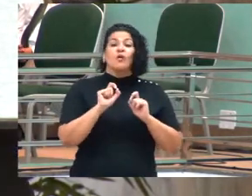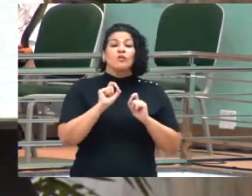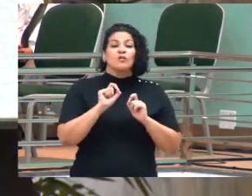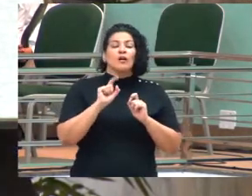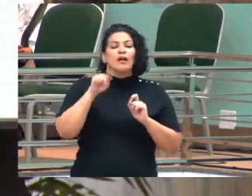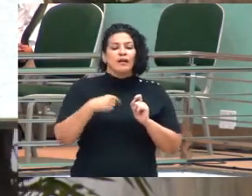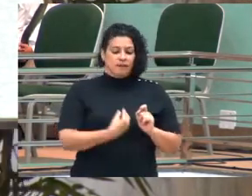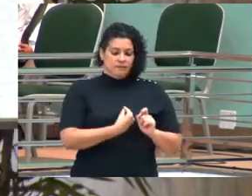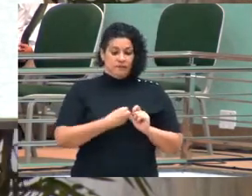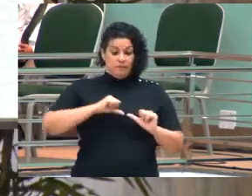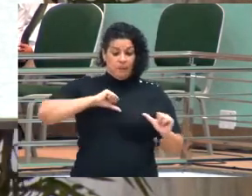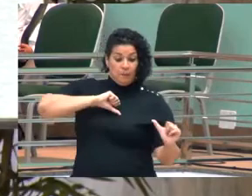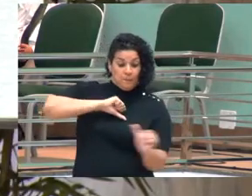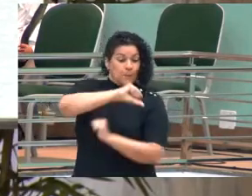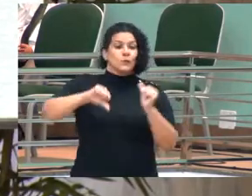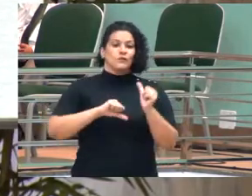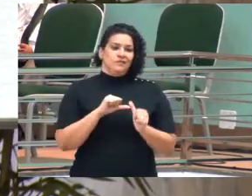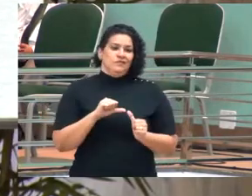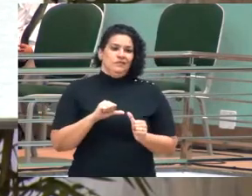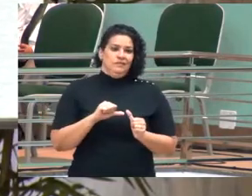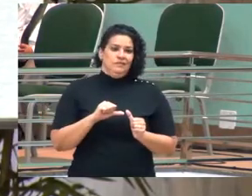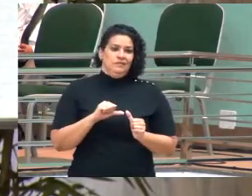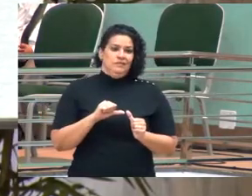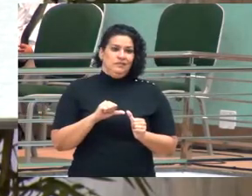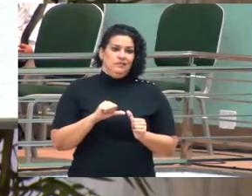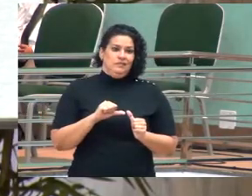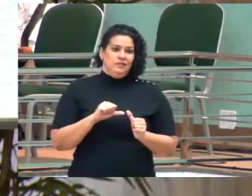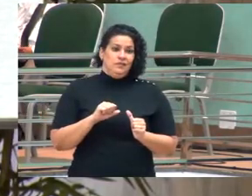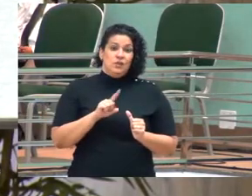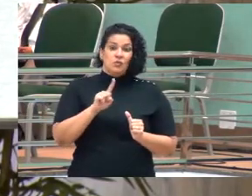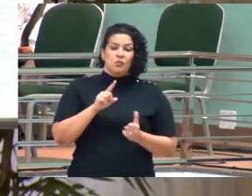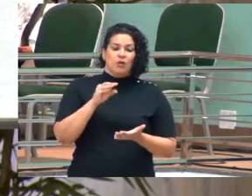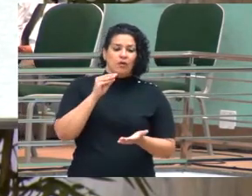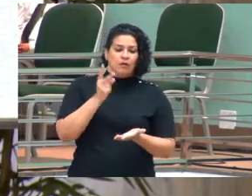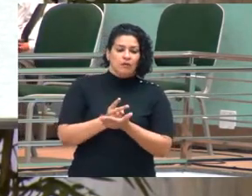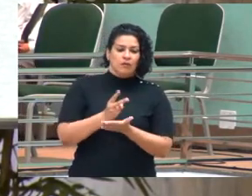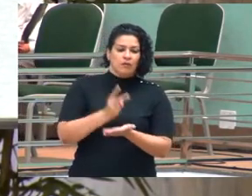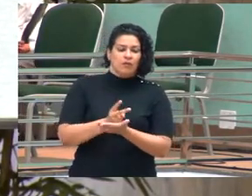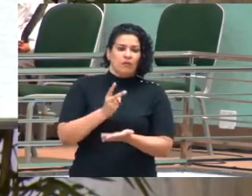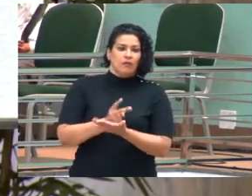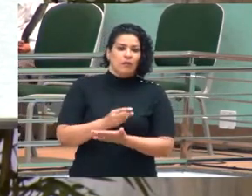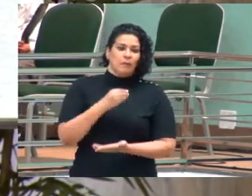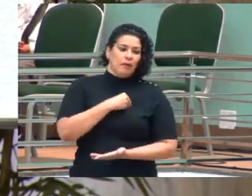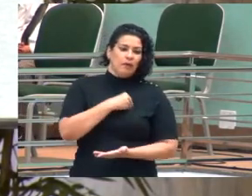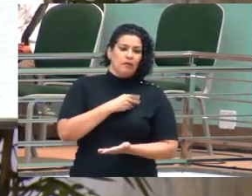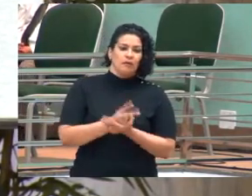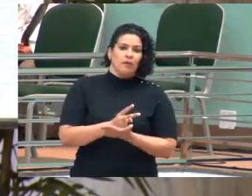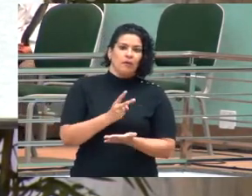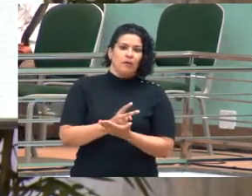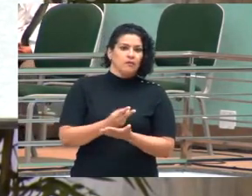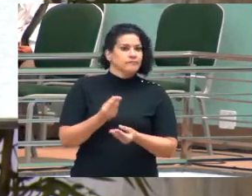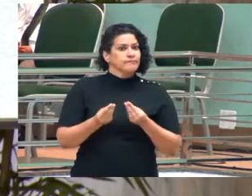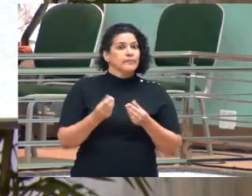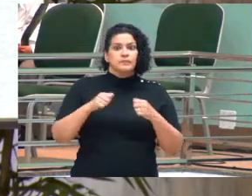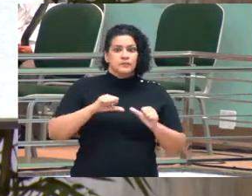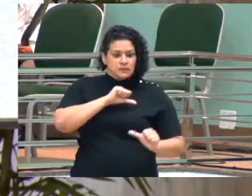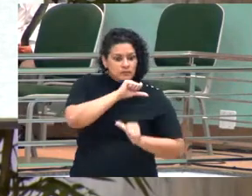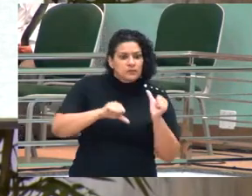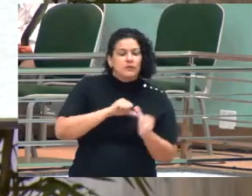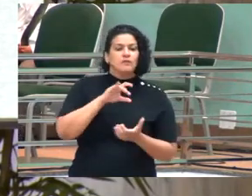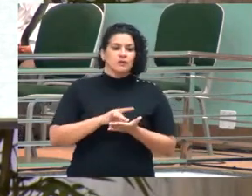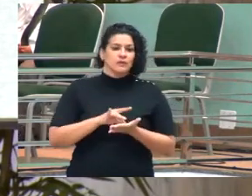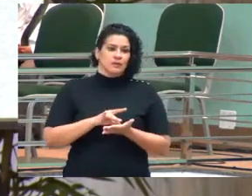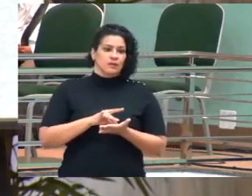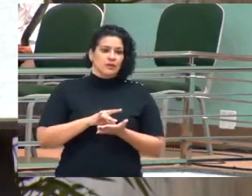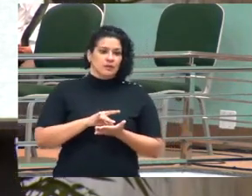Há muitos que não se converteram. Se convenceram que o Evangelho é uma coisa muito boa, mas não